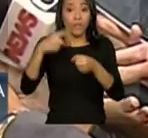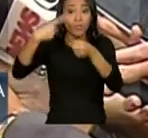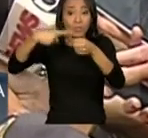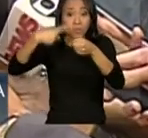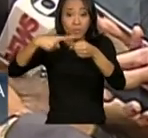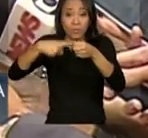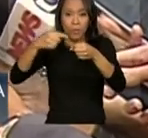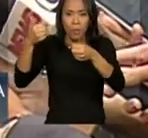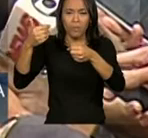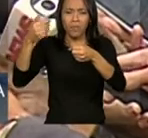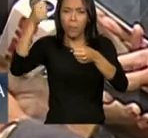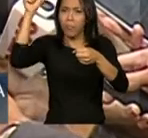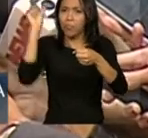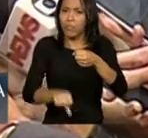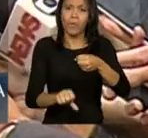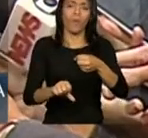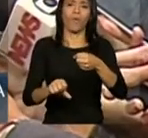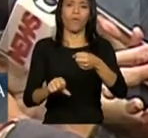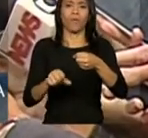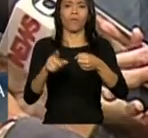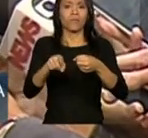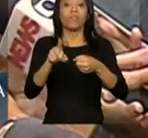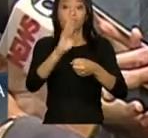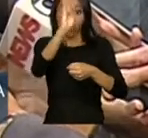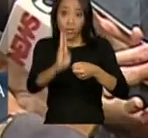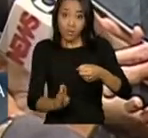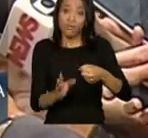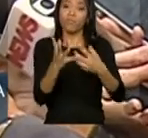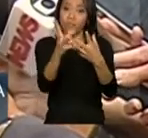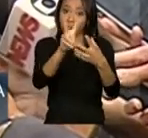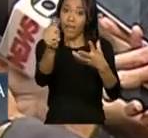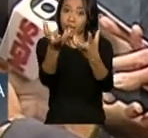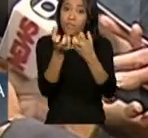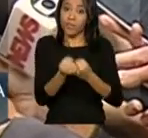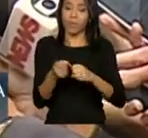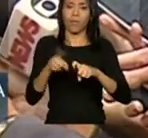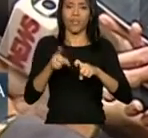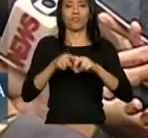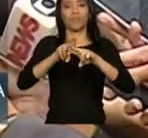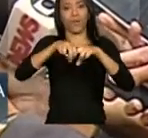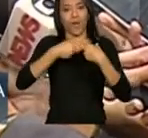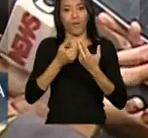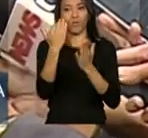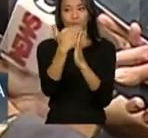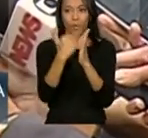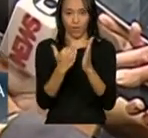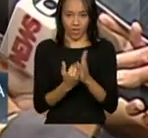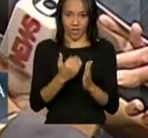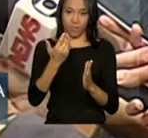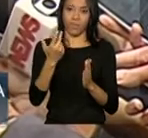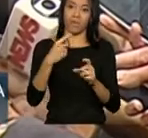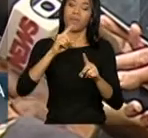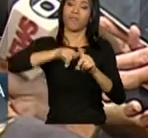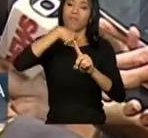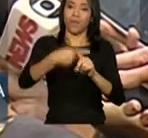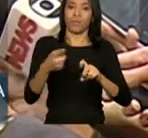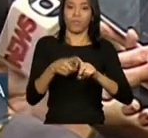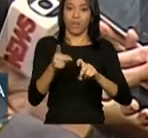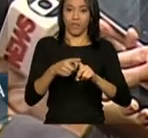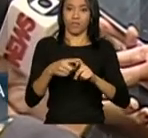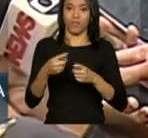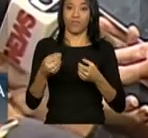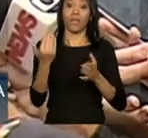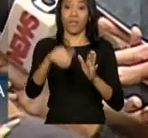é o pior idhm no Brasil vai receber médico agora por conta do programa Mais Médicos do Ministério da Saúde